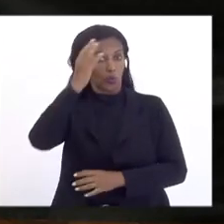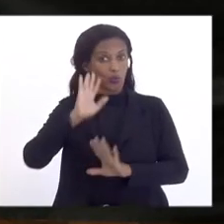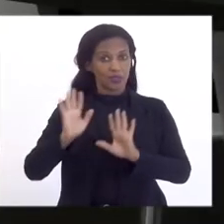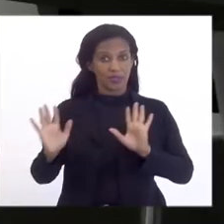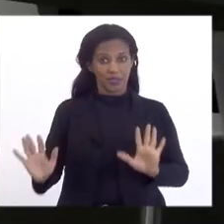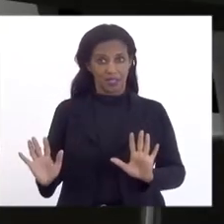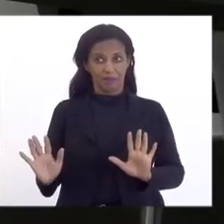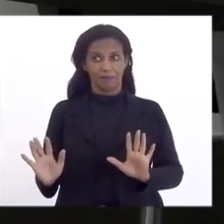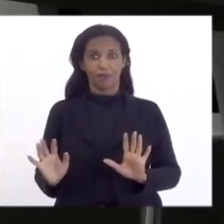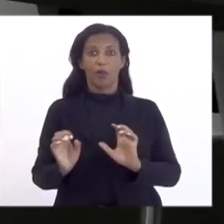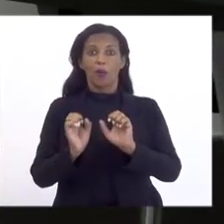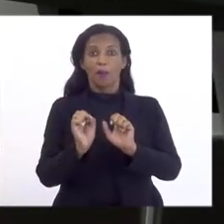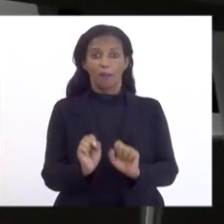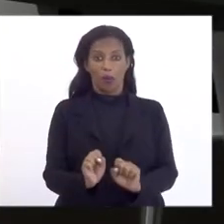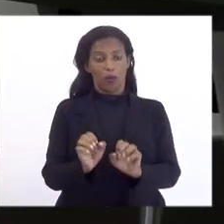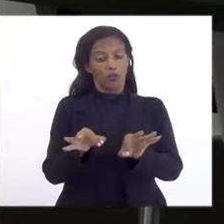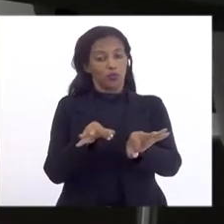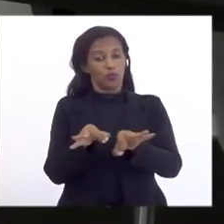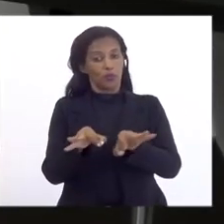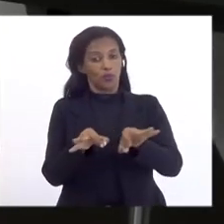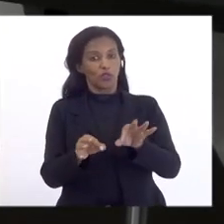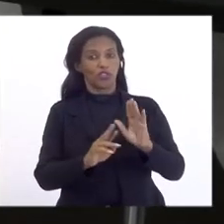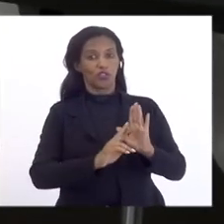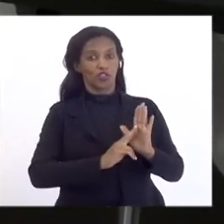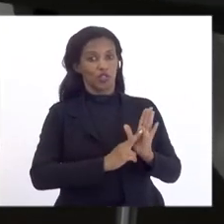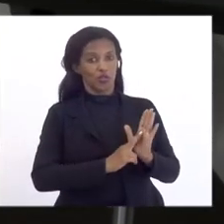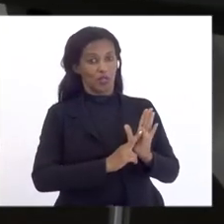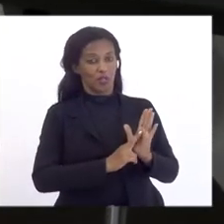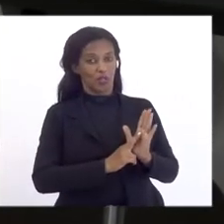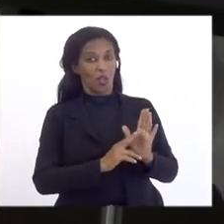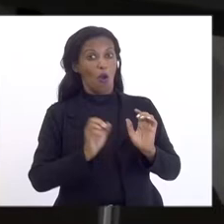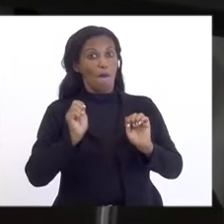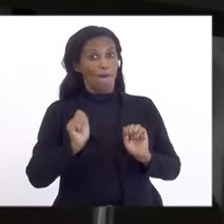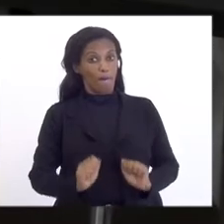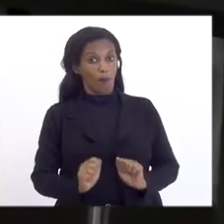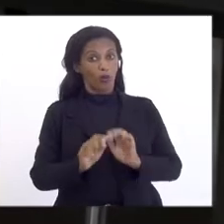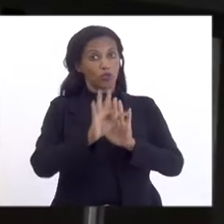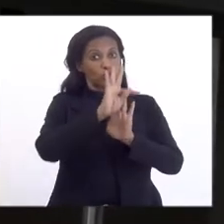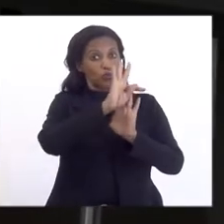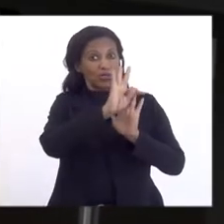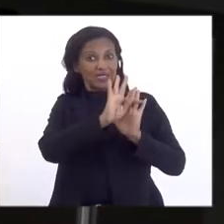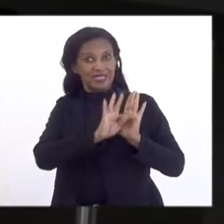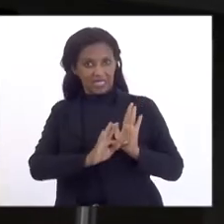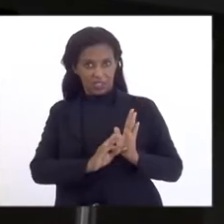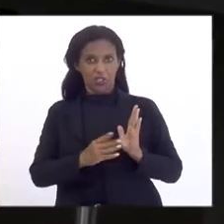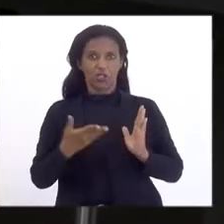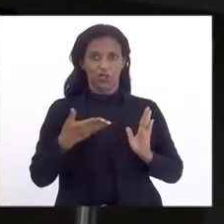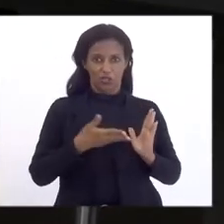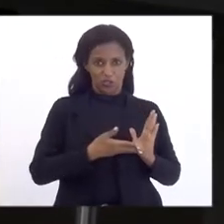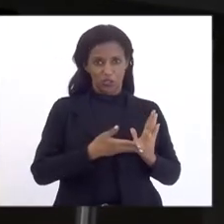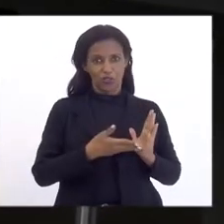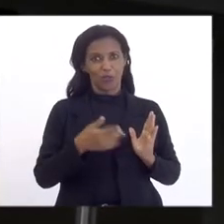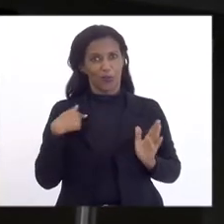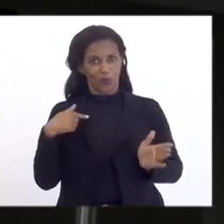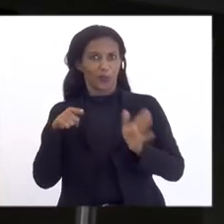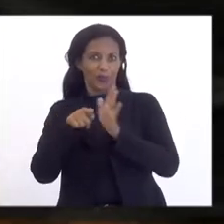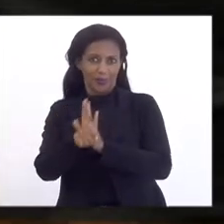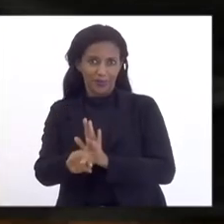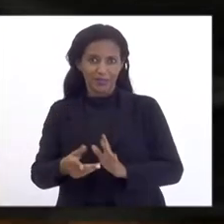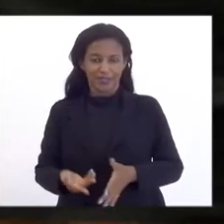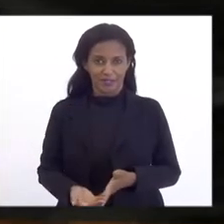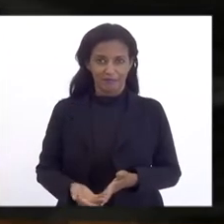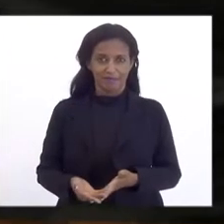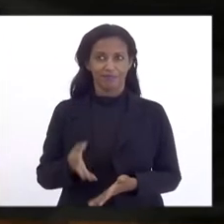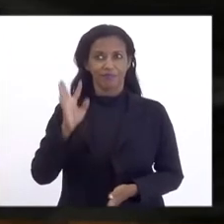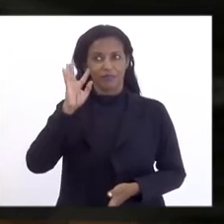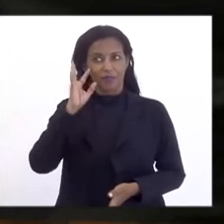projeto de resolução. Então, o que o senhor tem que submeter é se pode no texto, do relatório. Do relatório. Veja... A